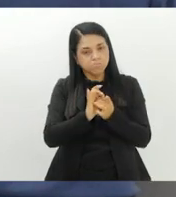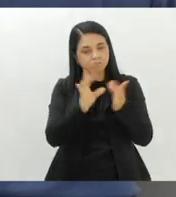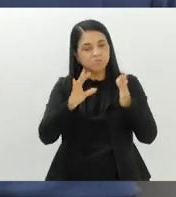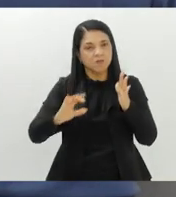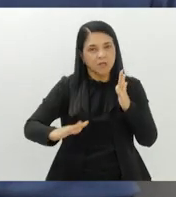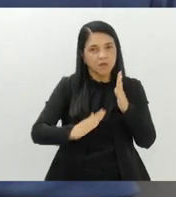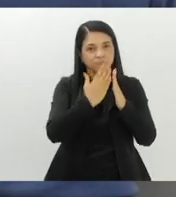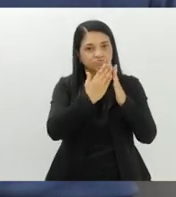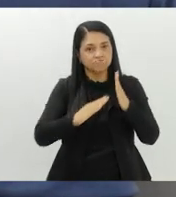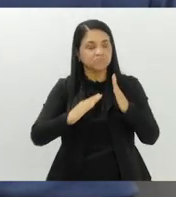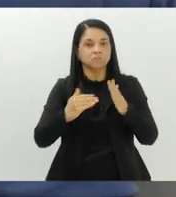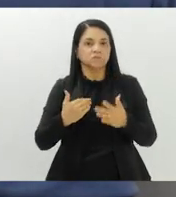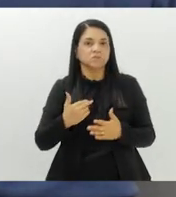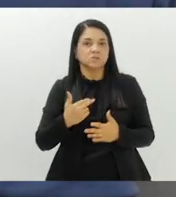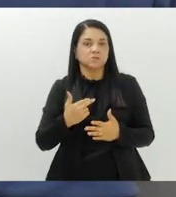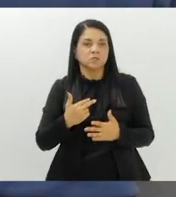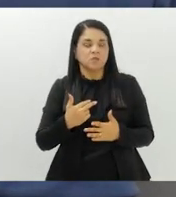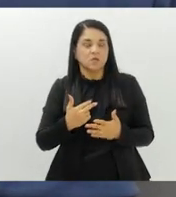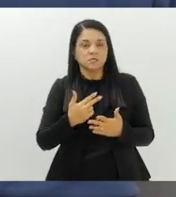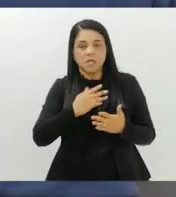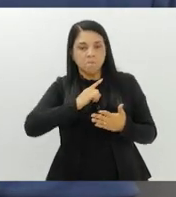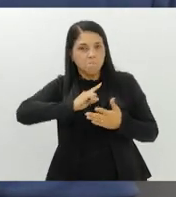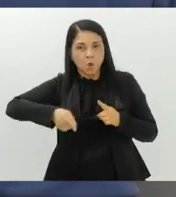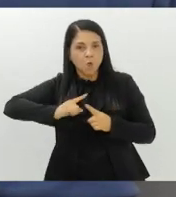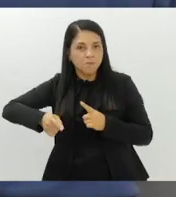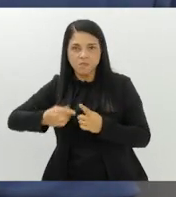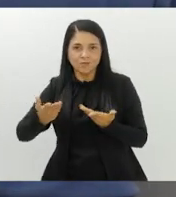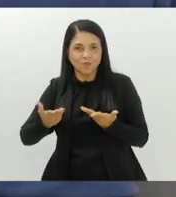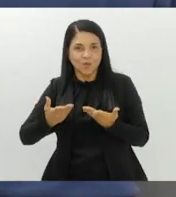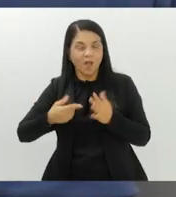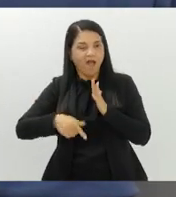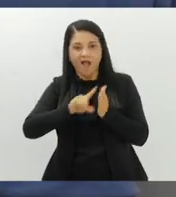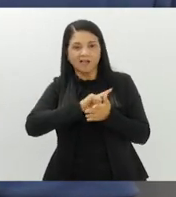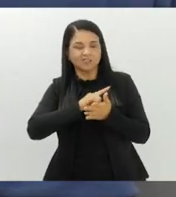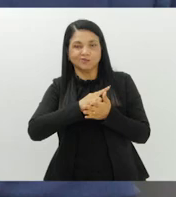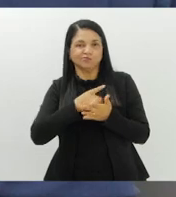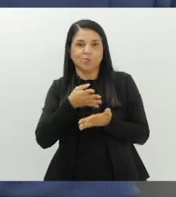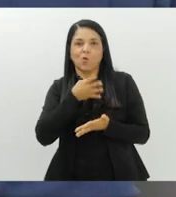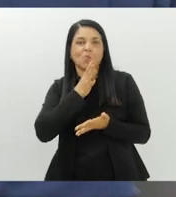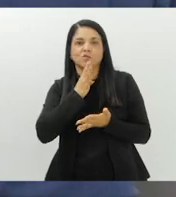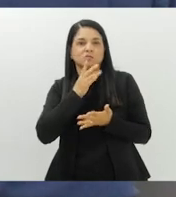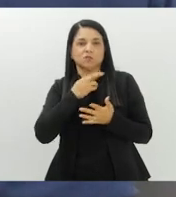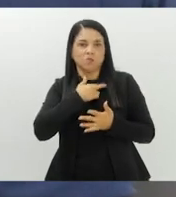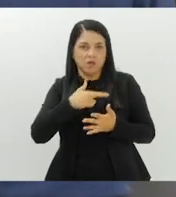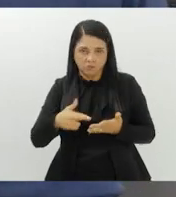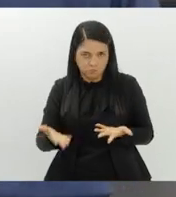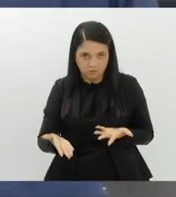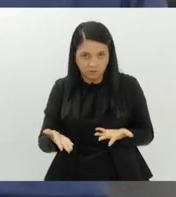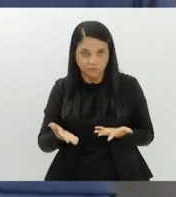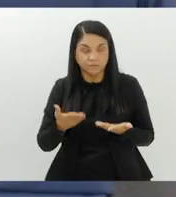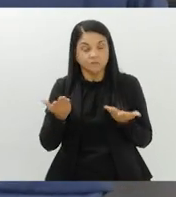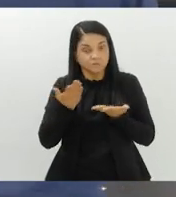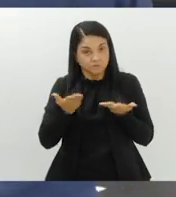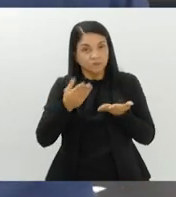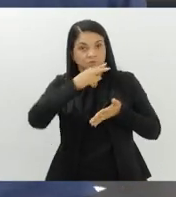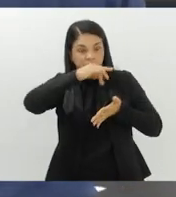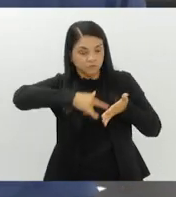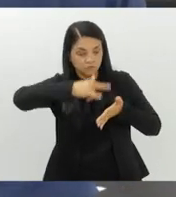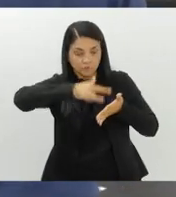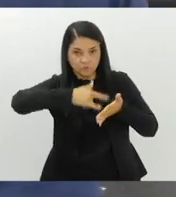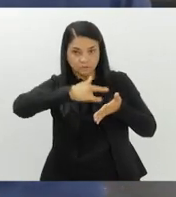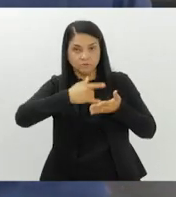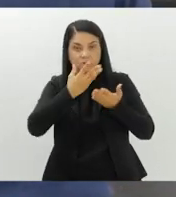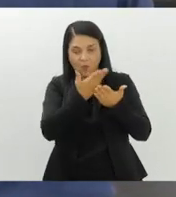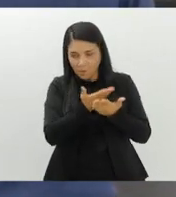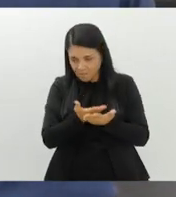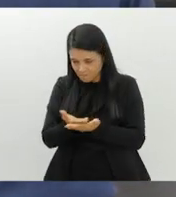sem ser coagido, onde até então não era reconhecido como religião. Então, nós temos aqui um documento que eu passo nas suas